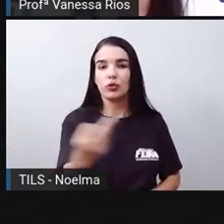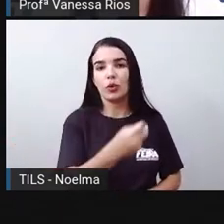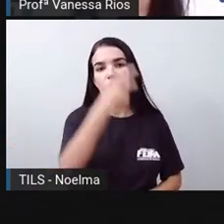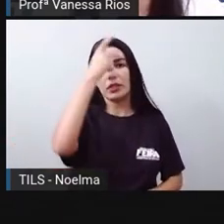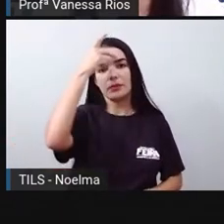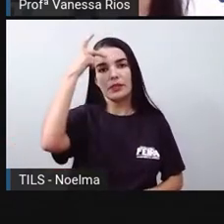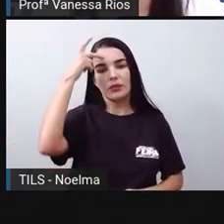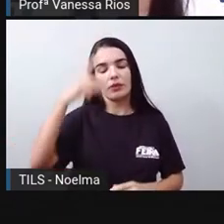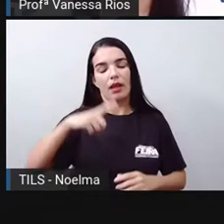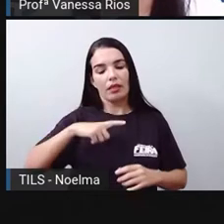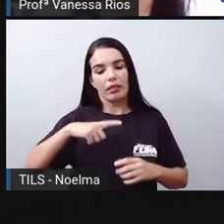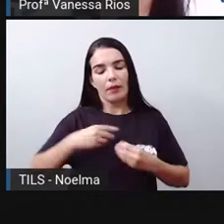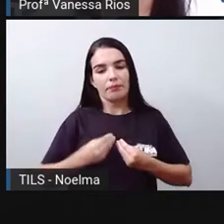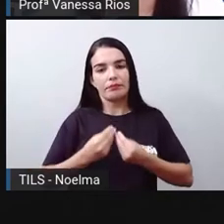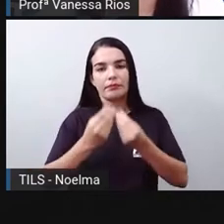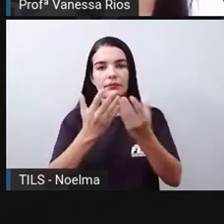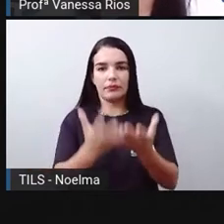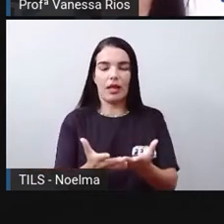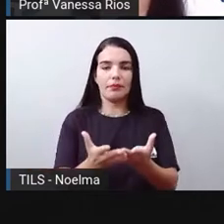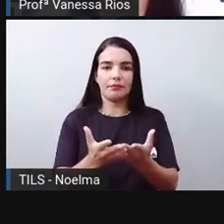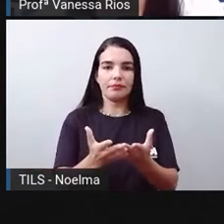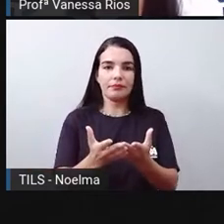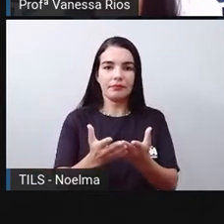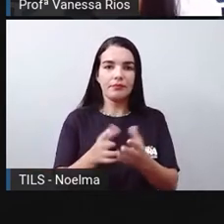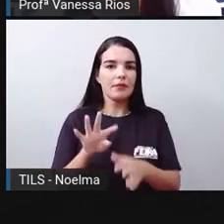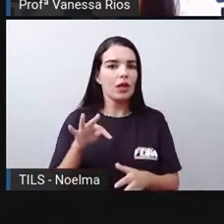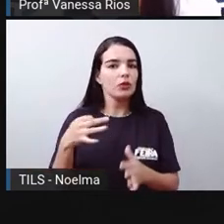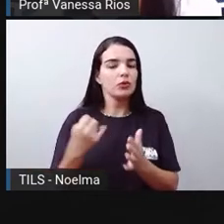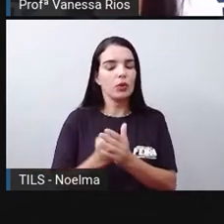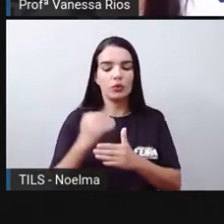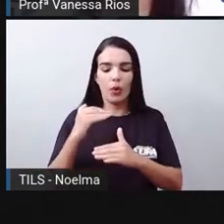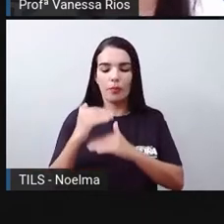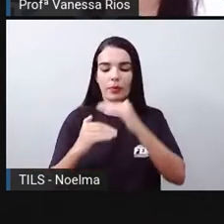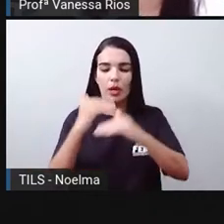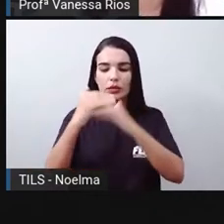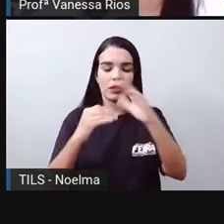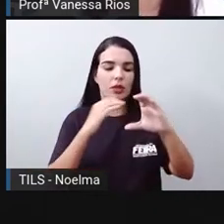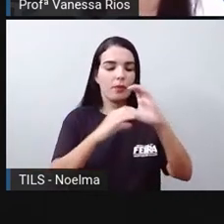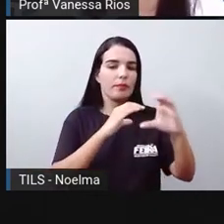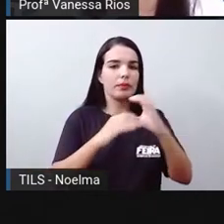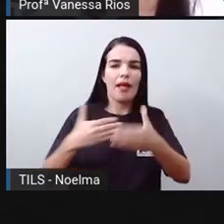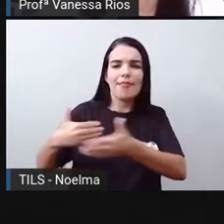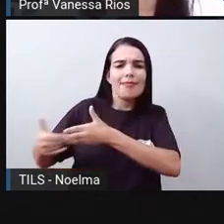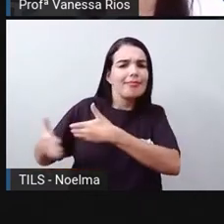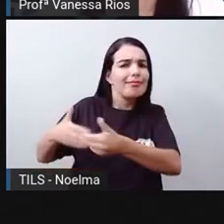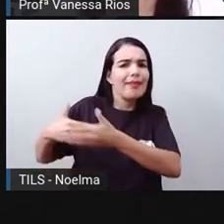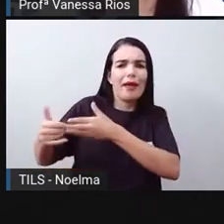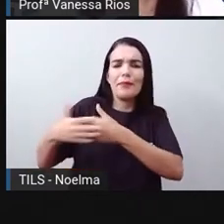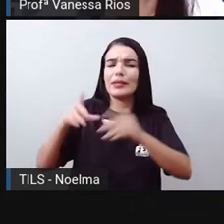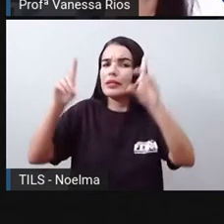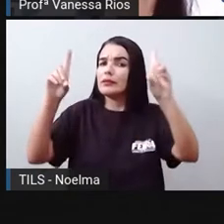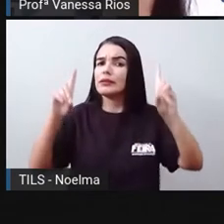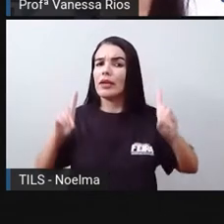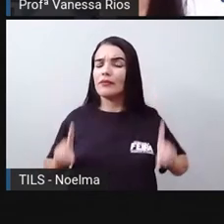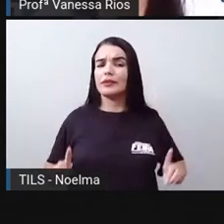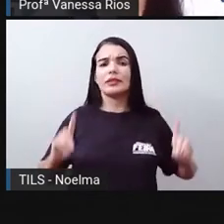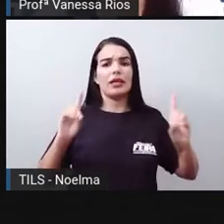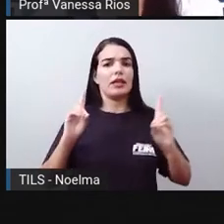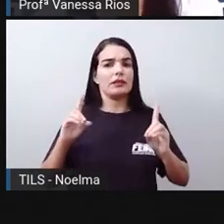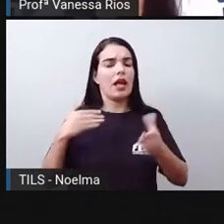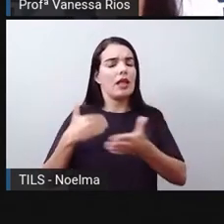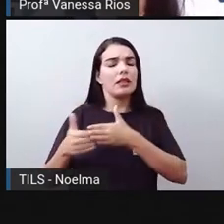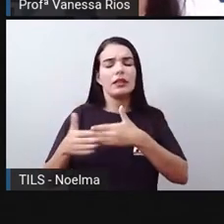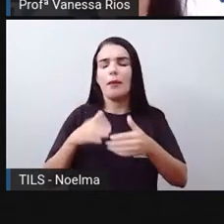vão receber a mensagem no processo de comunicação, independente aí das suas deficiências, independente